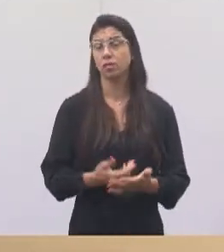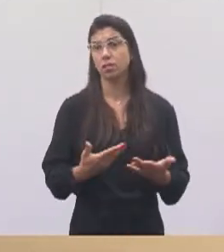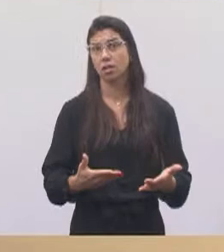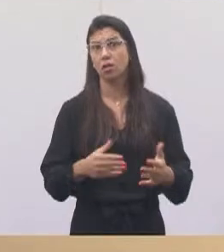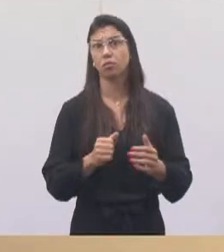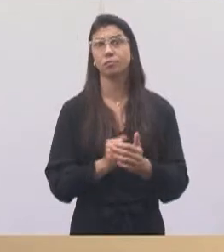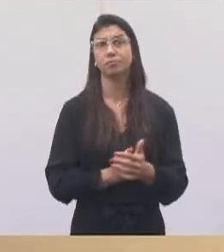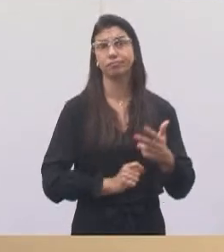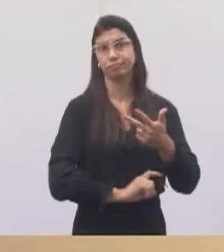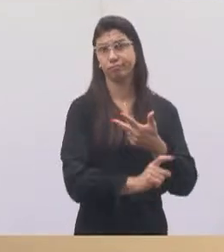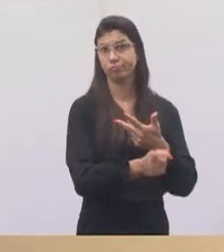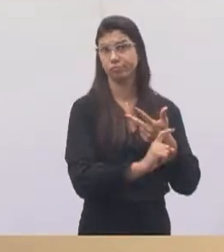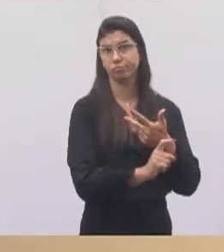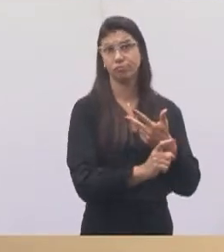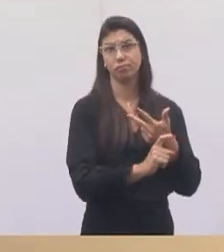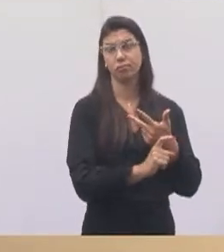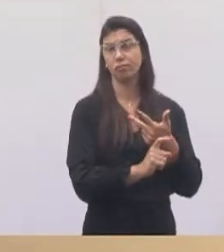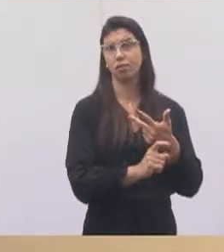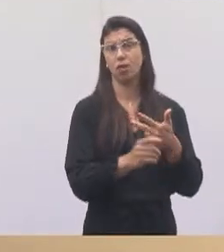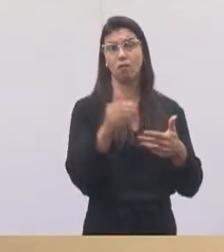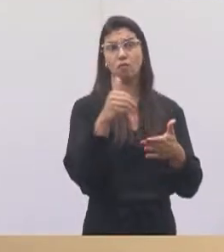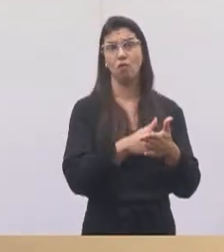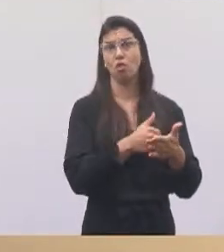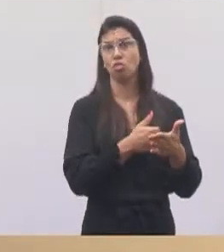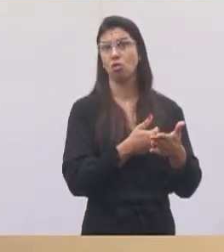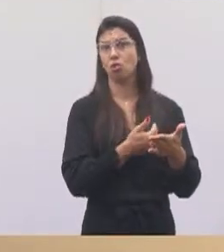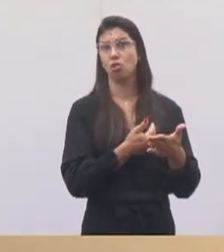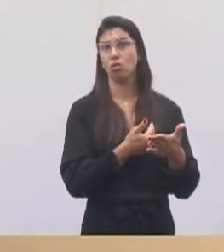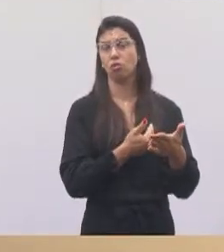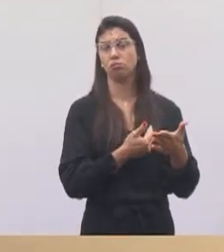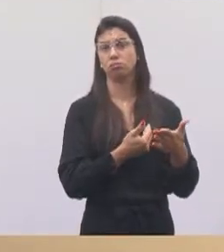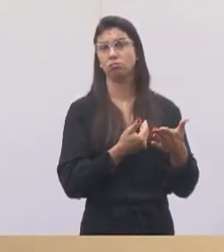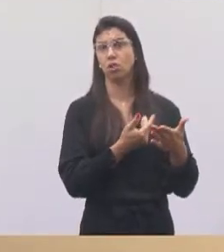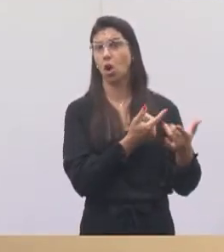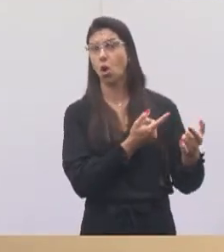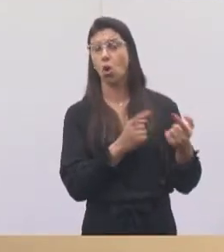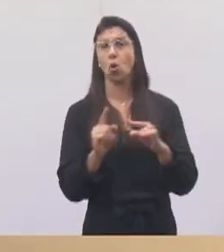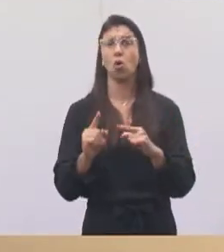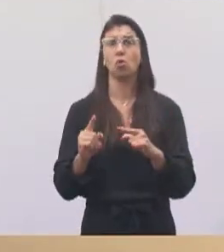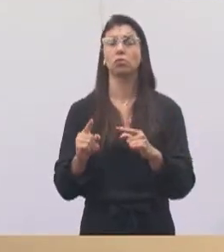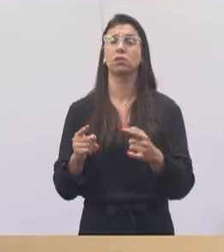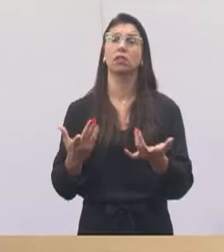prefeito votaram contra o meu projeto que instituiu o PIX aqui no município,